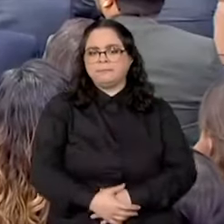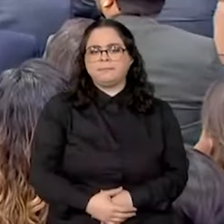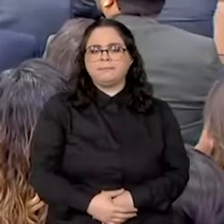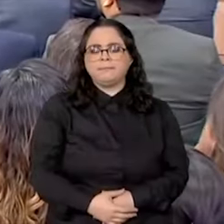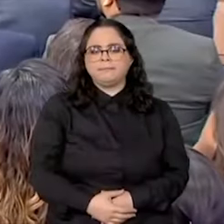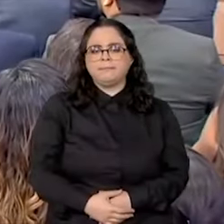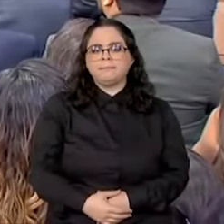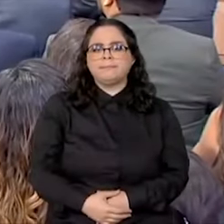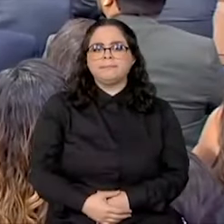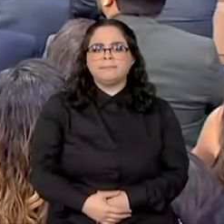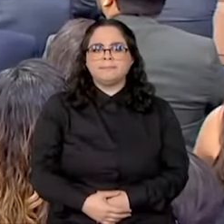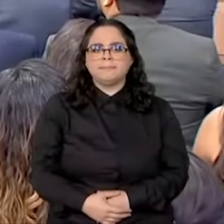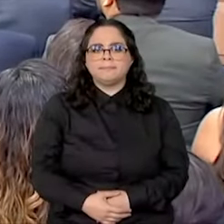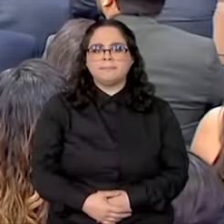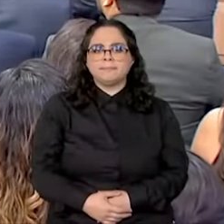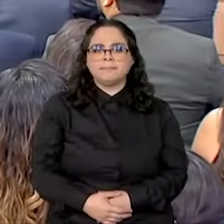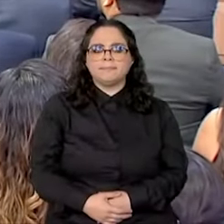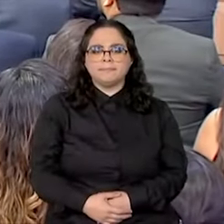porque